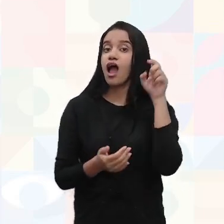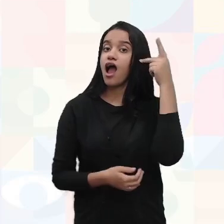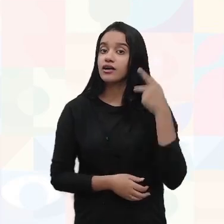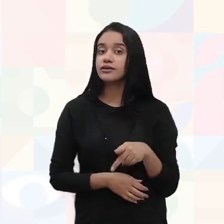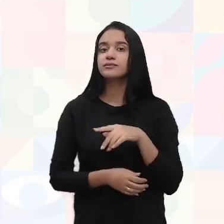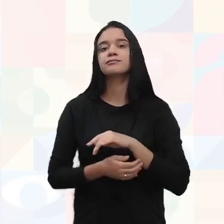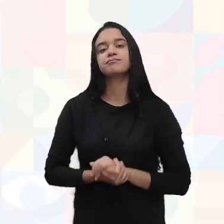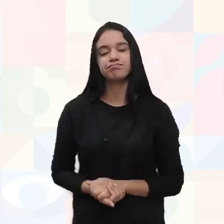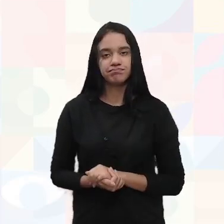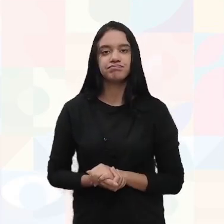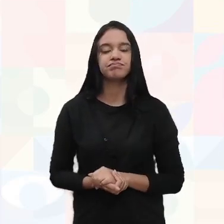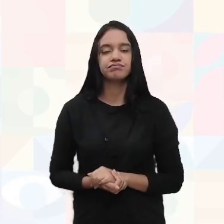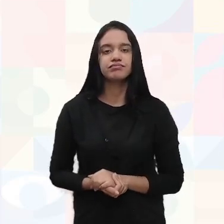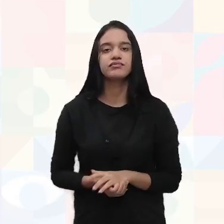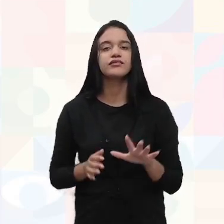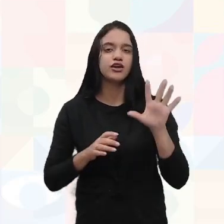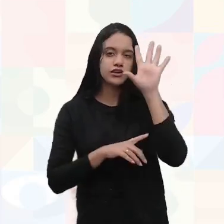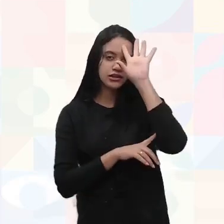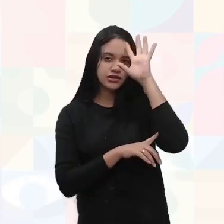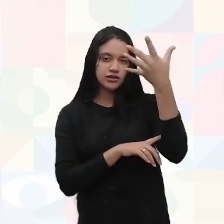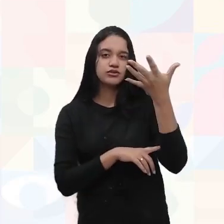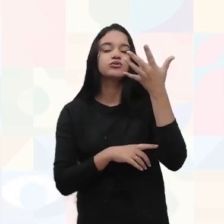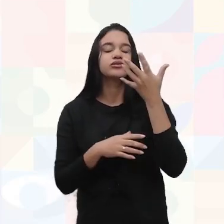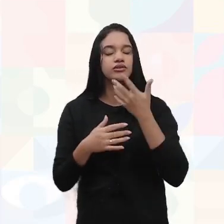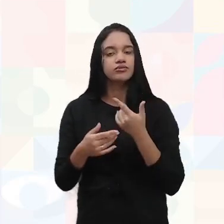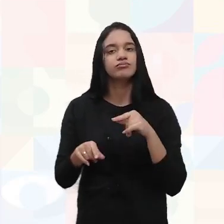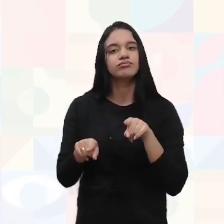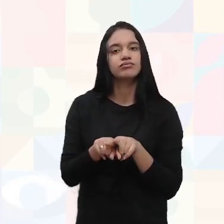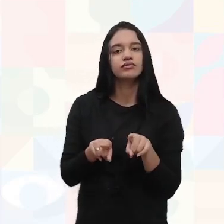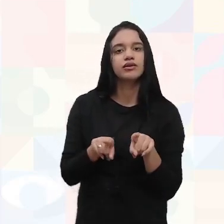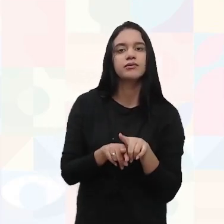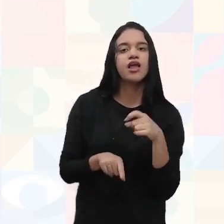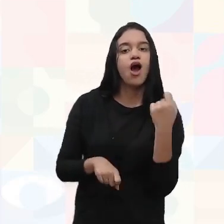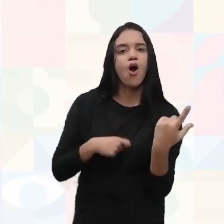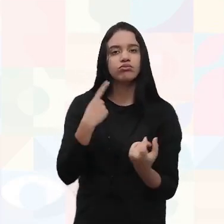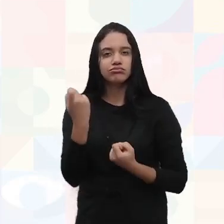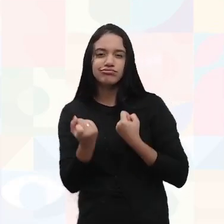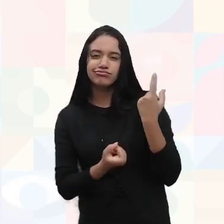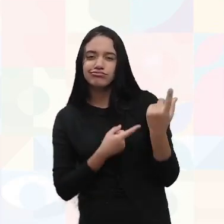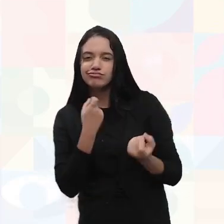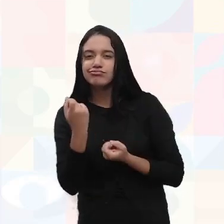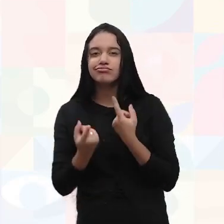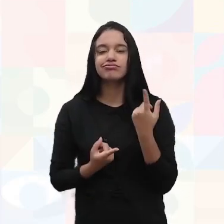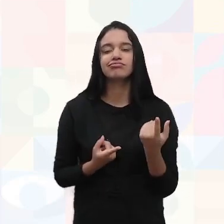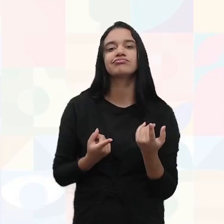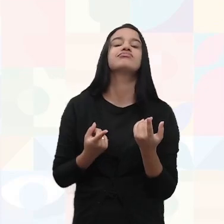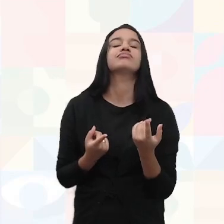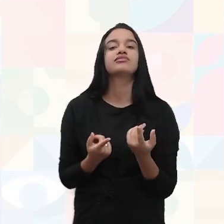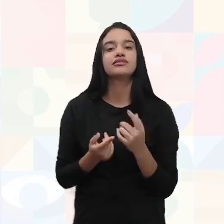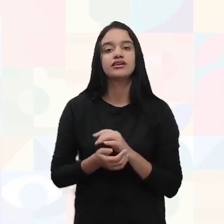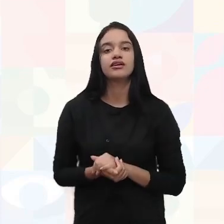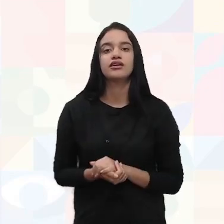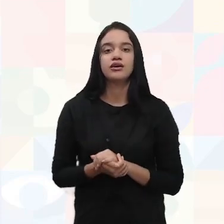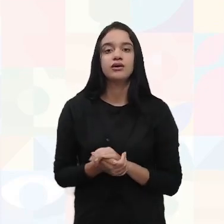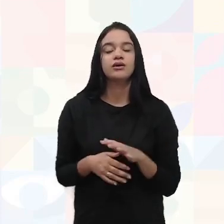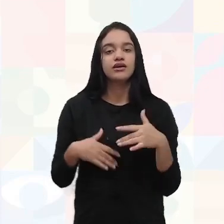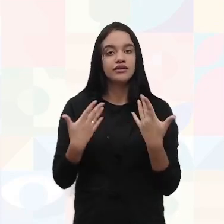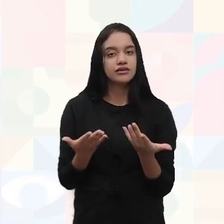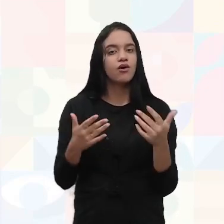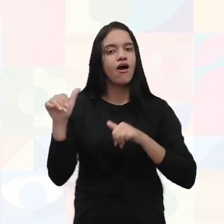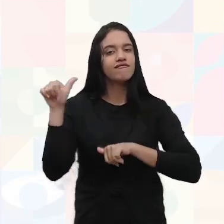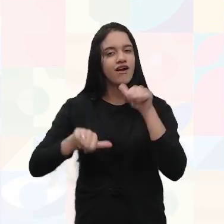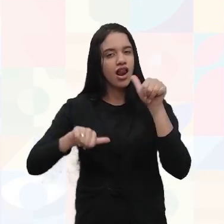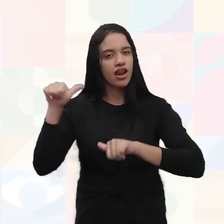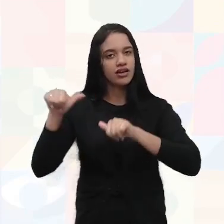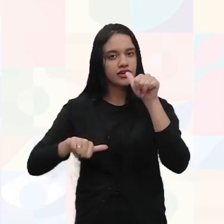enfim. Gerando soluções e alternativas de ação. As alternativas vieram, provavelmente, né, Cris? Sim, vieram. Elas vieram. E aí avaliar se